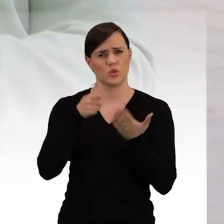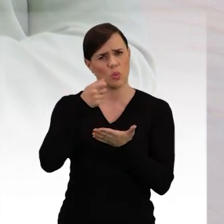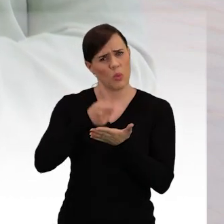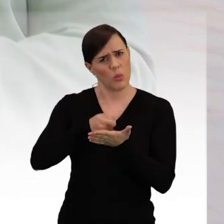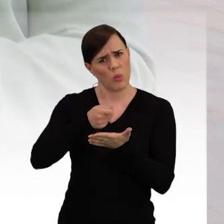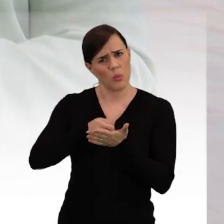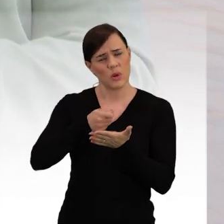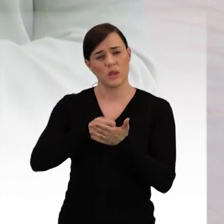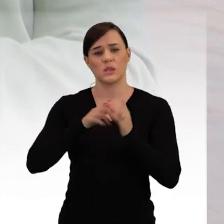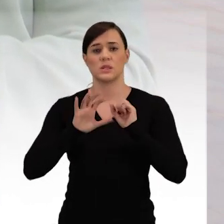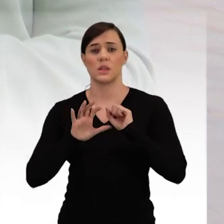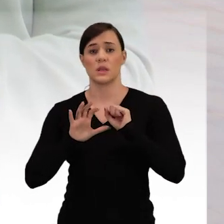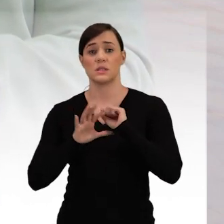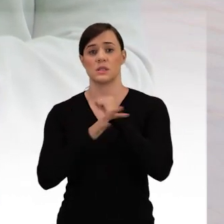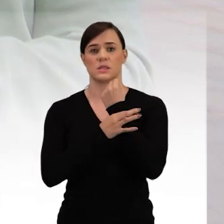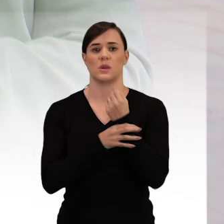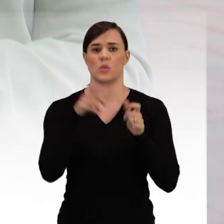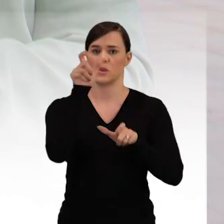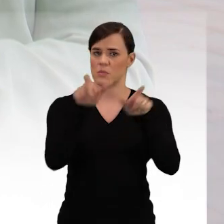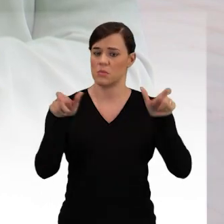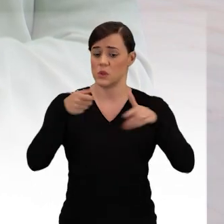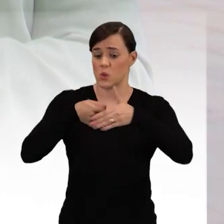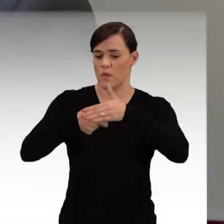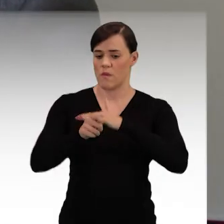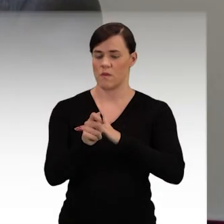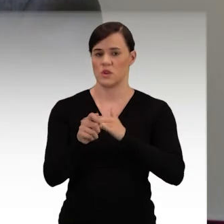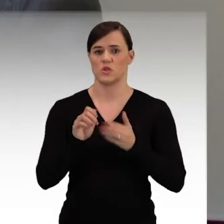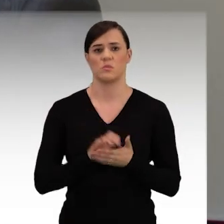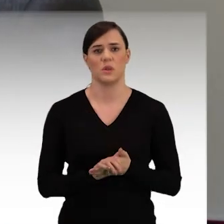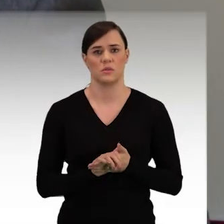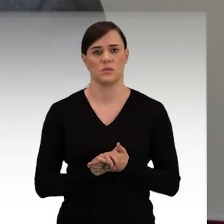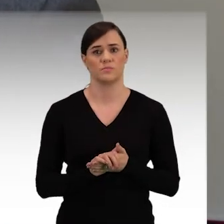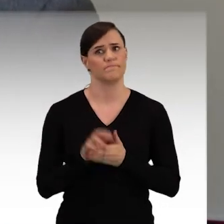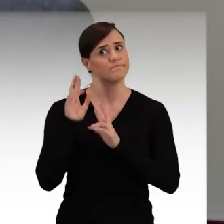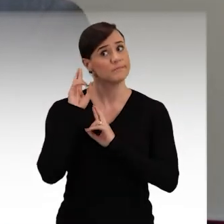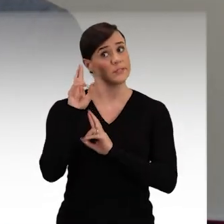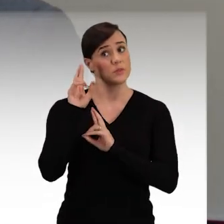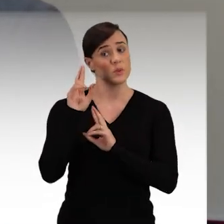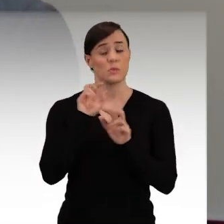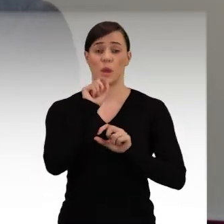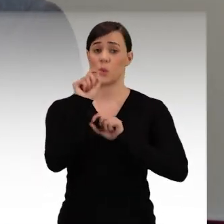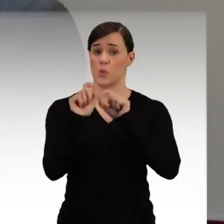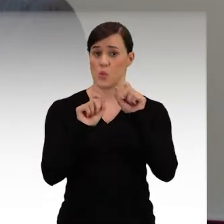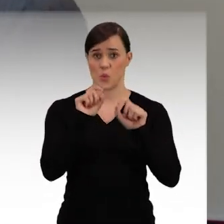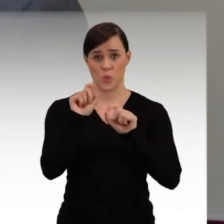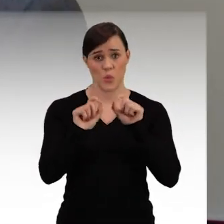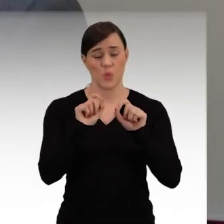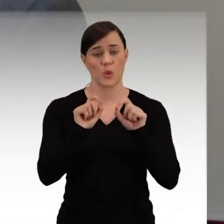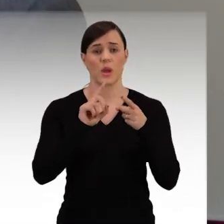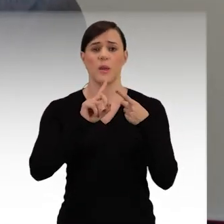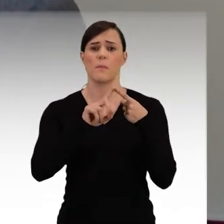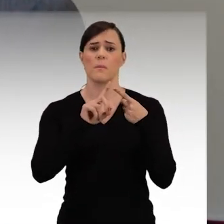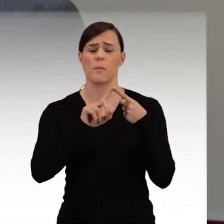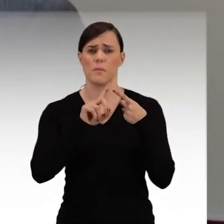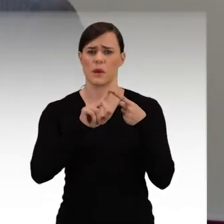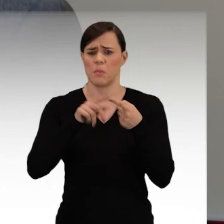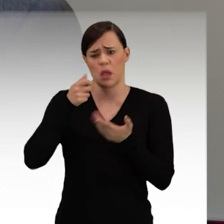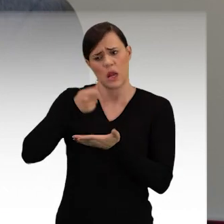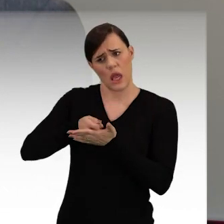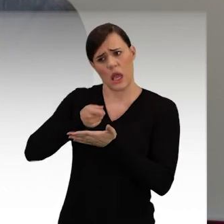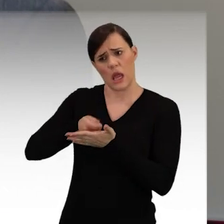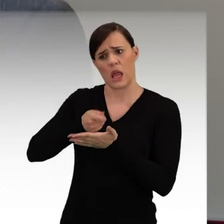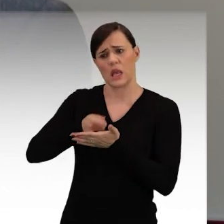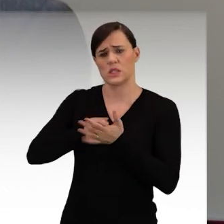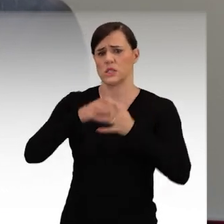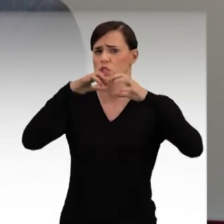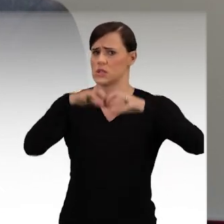condições mínimas de segurança para os investidores. Eu espero que aconteçam são duas coisas. Acho que primeiro é que se exija algum tipo